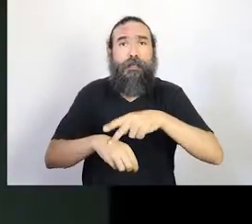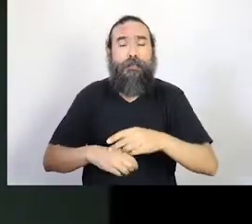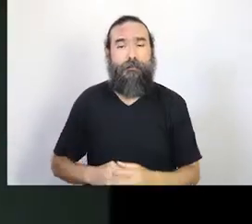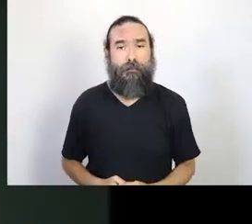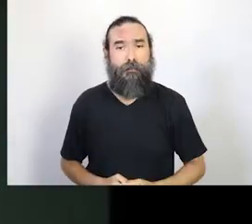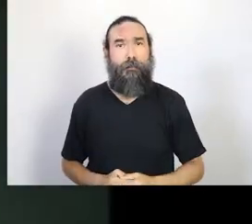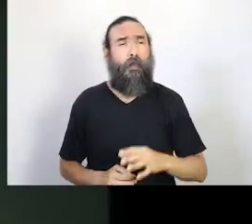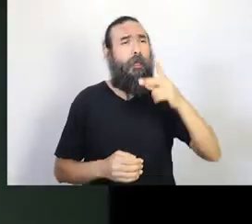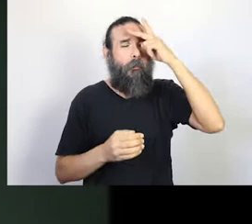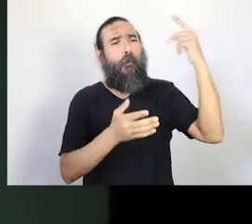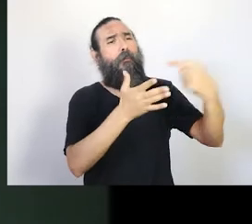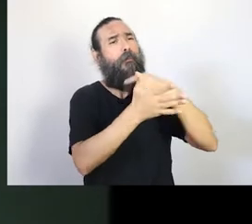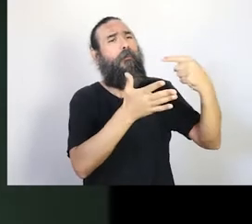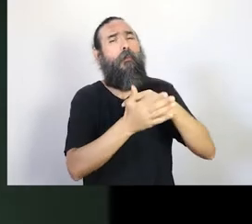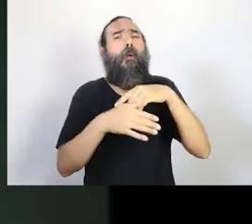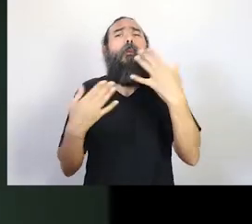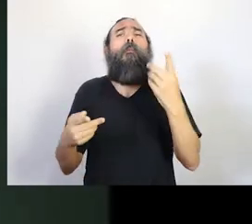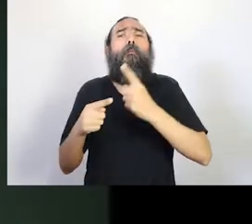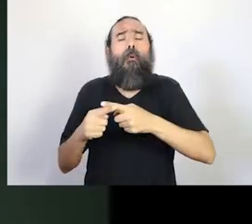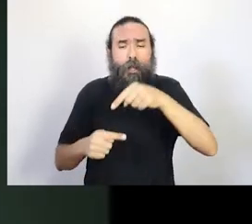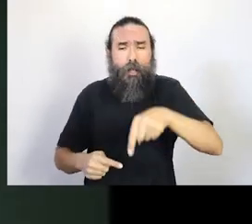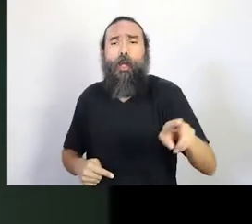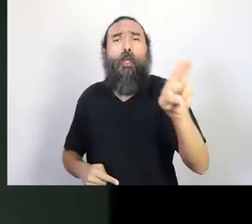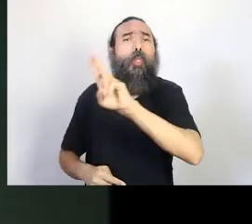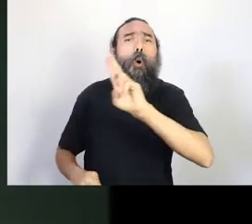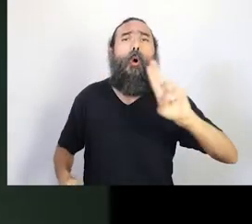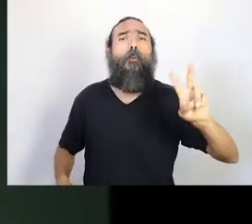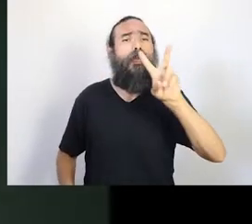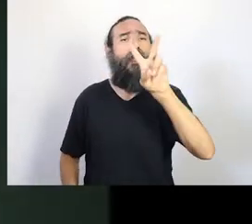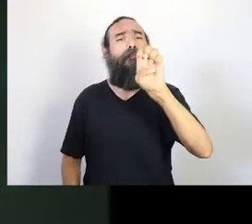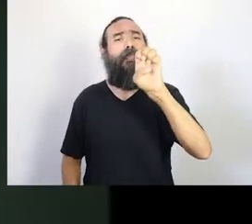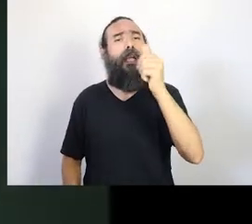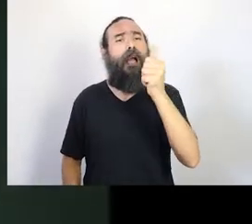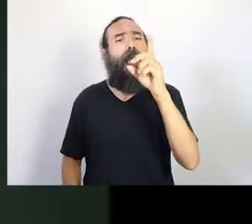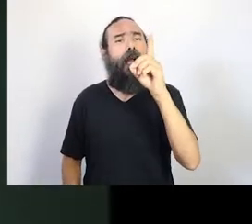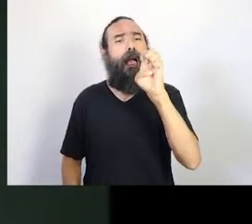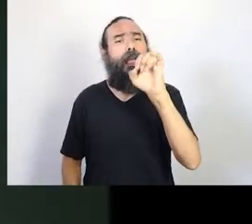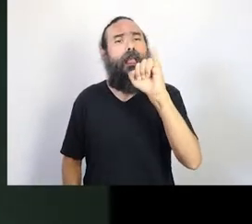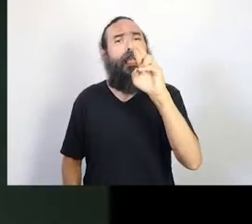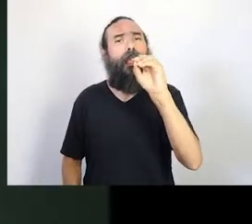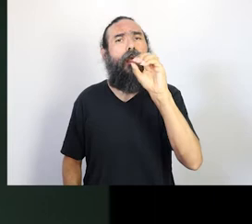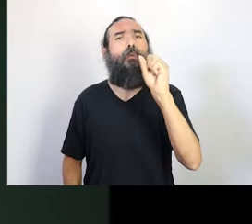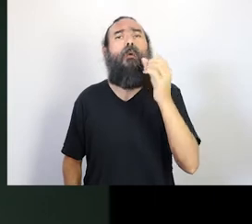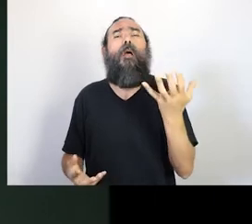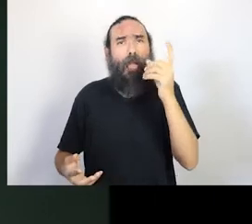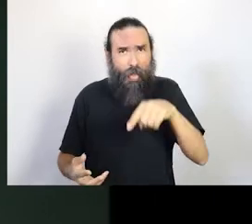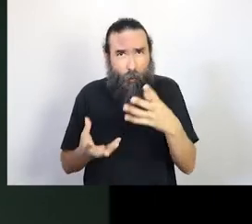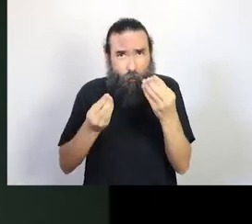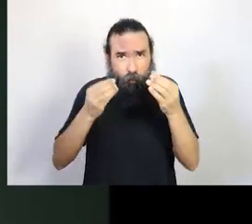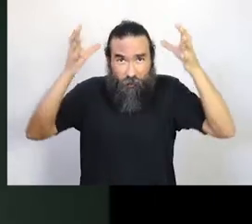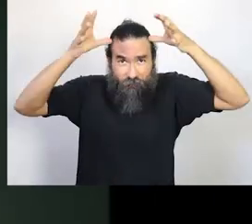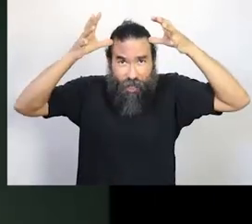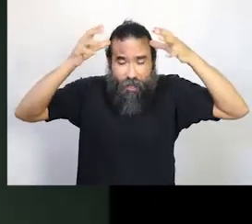que ali no Alto Paraíso trata de veadeira aqui, tinha muito veado? Eu digo, não. Muito eu não tinha, mas